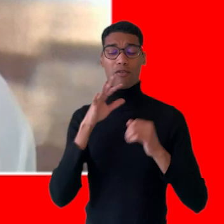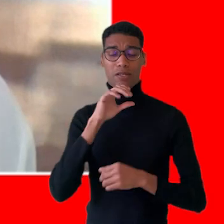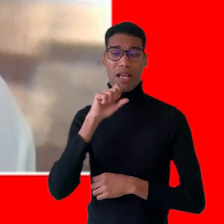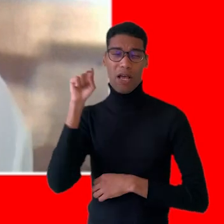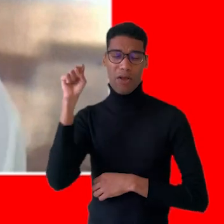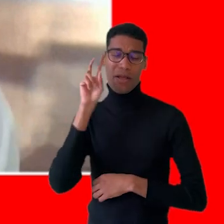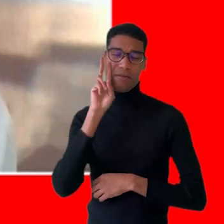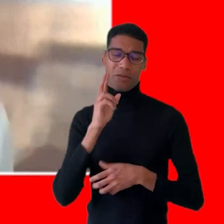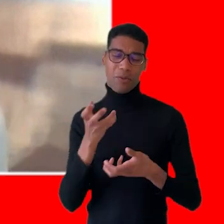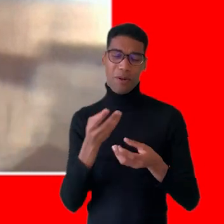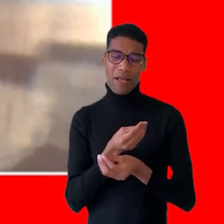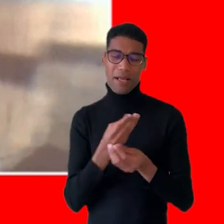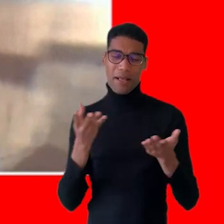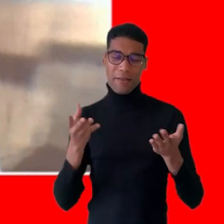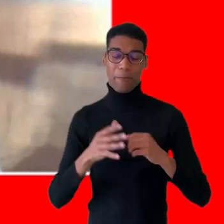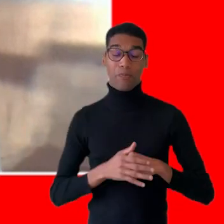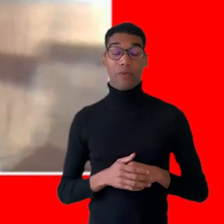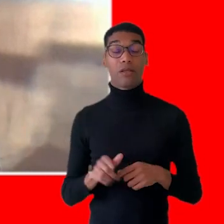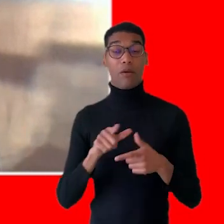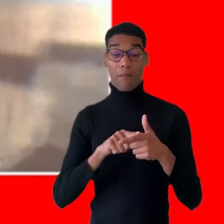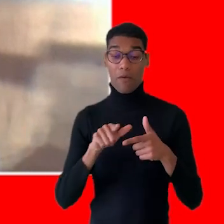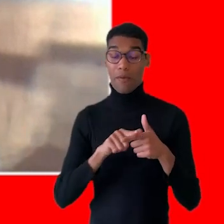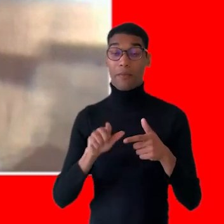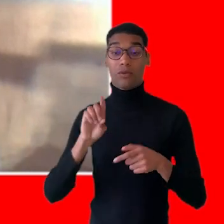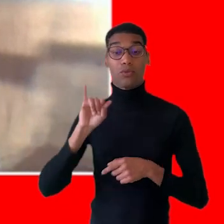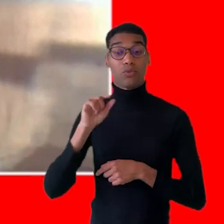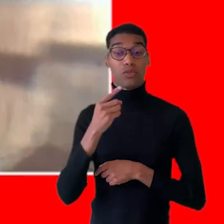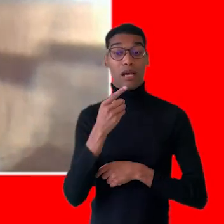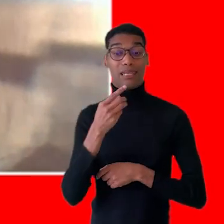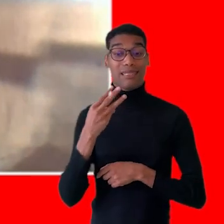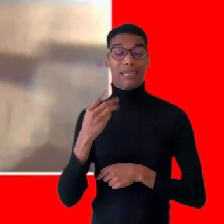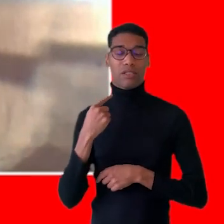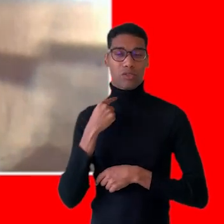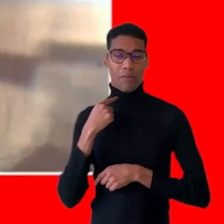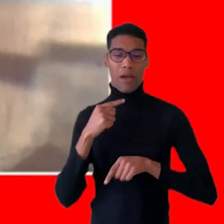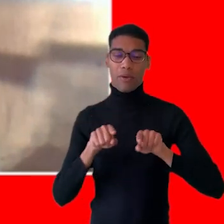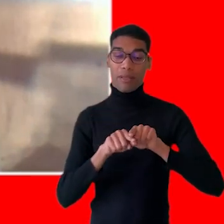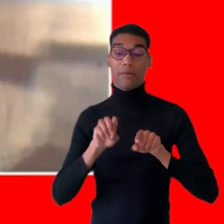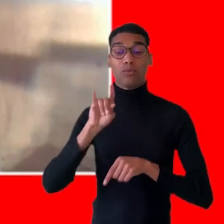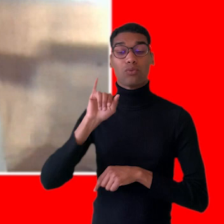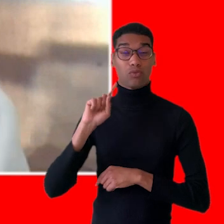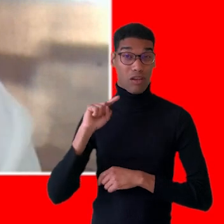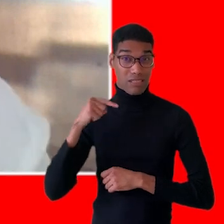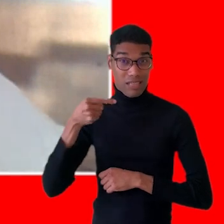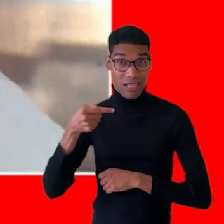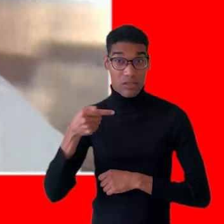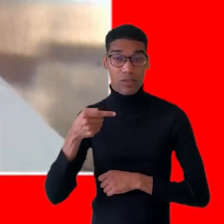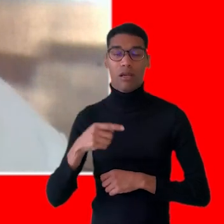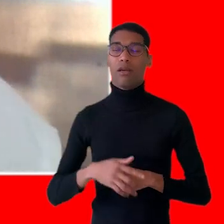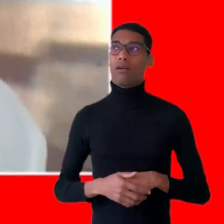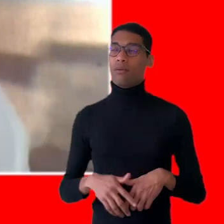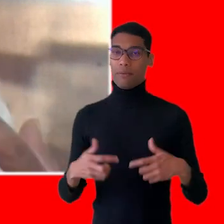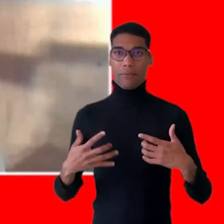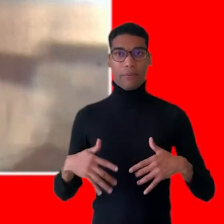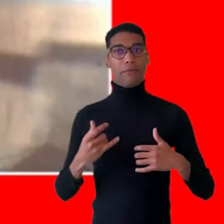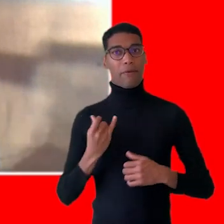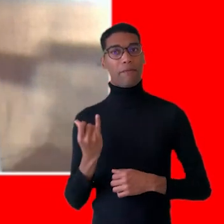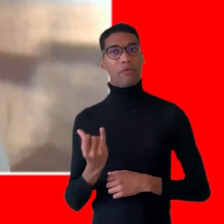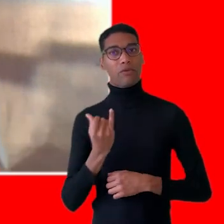Então, toda essa problemática do 13 de maio e o dia seguinte, né, foi muito,